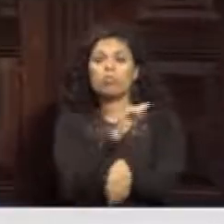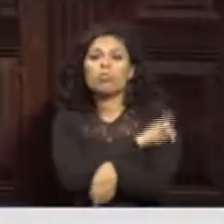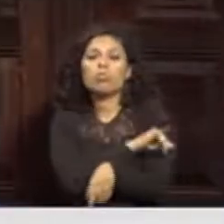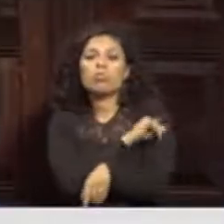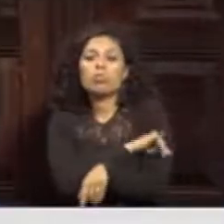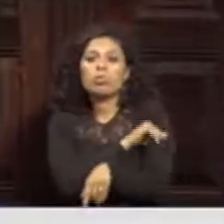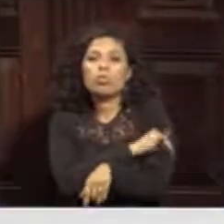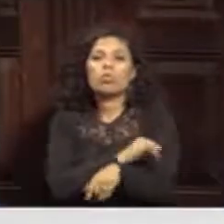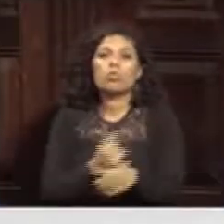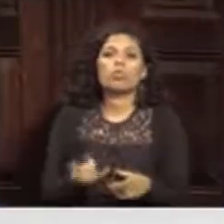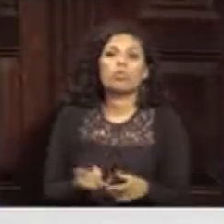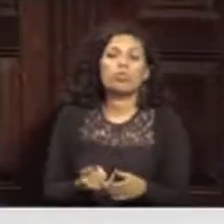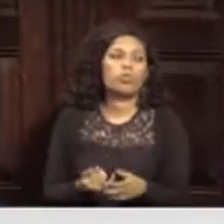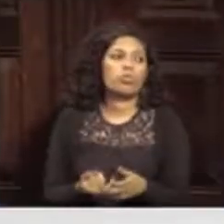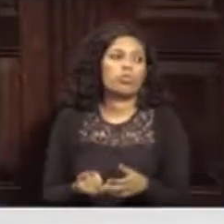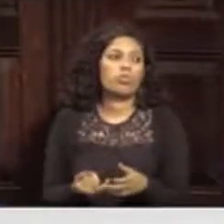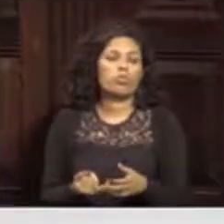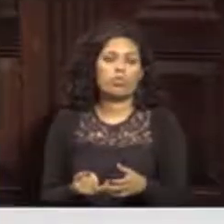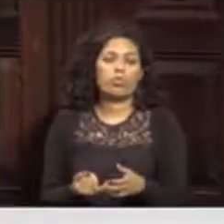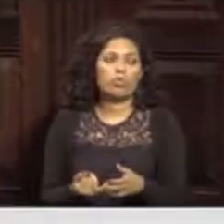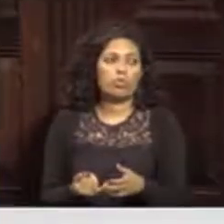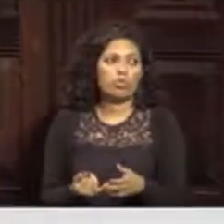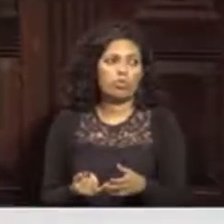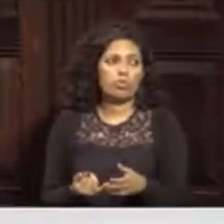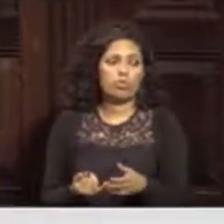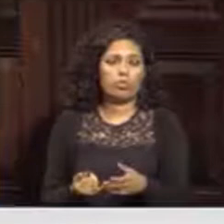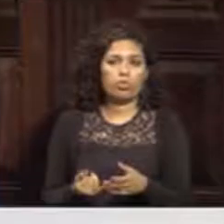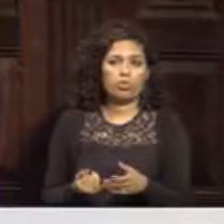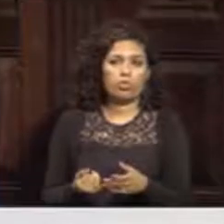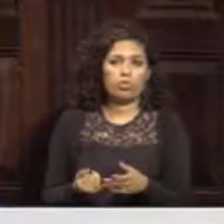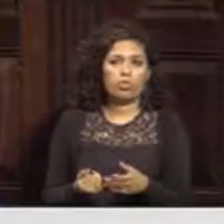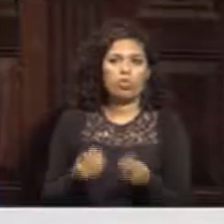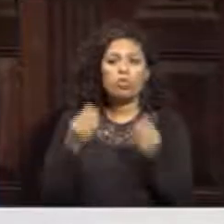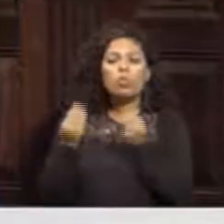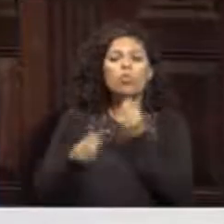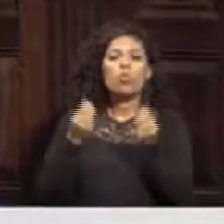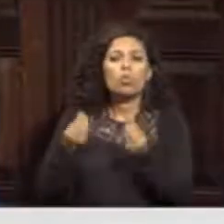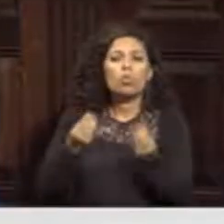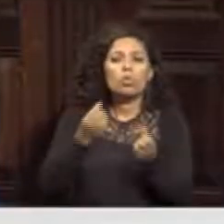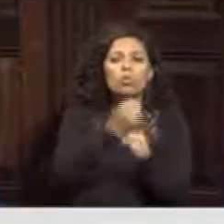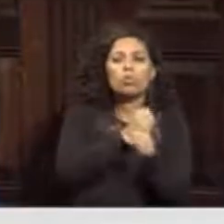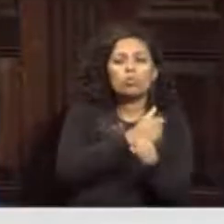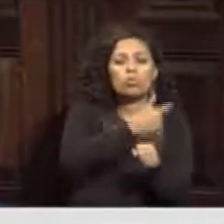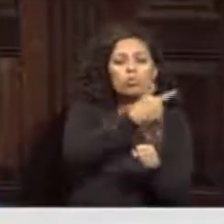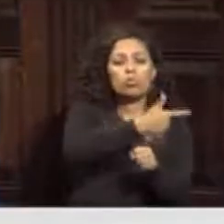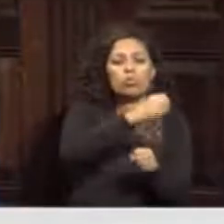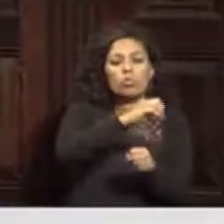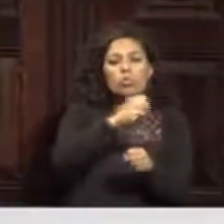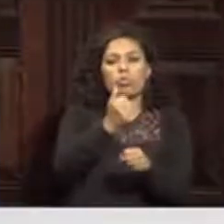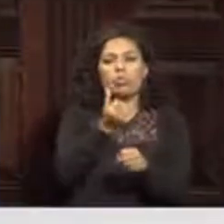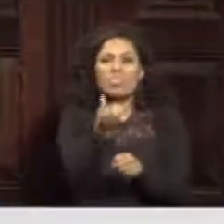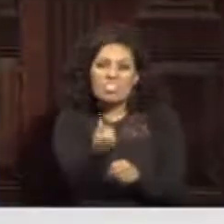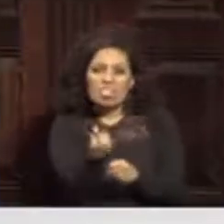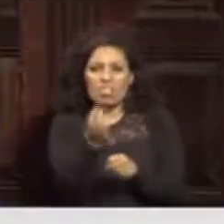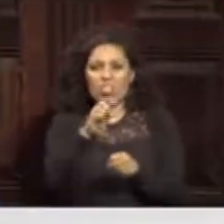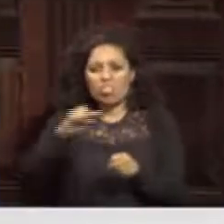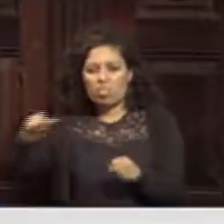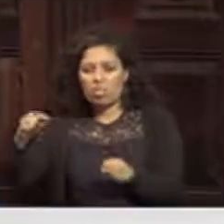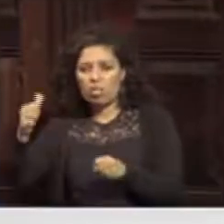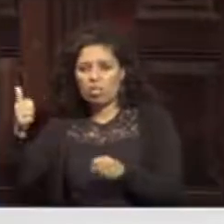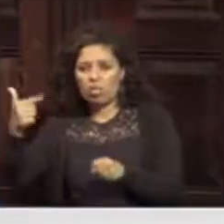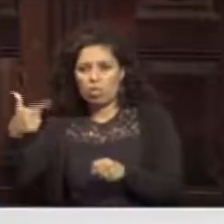colocar, como foi no ano de 16 e 17, algo em torno de 10 bilhões